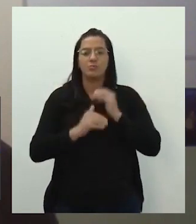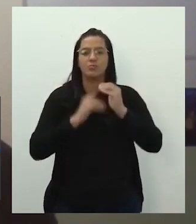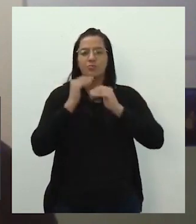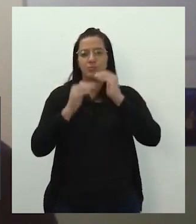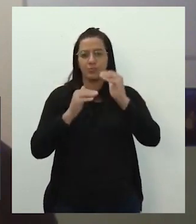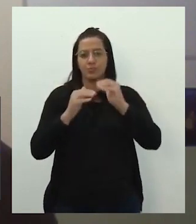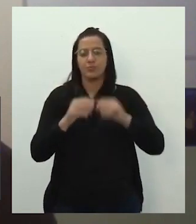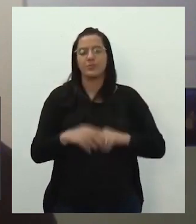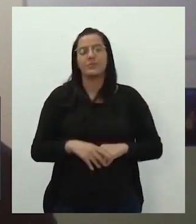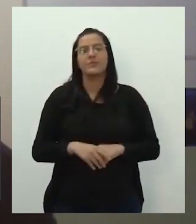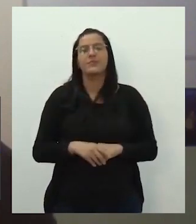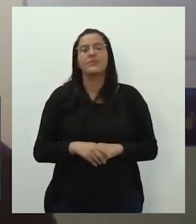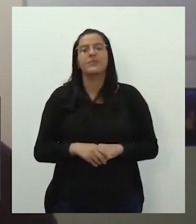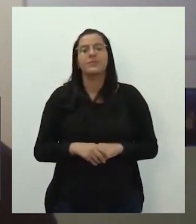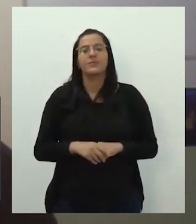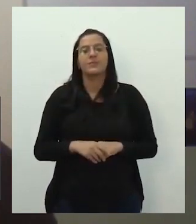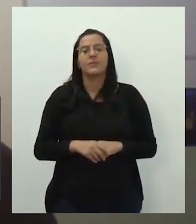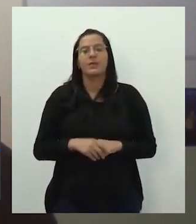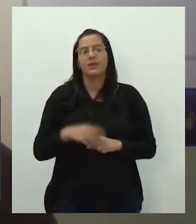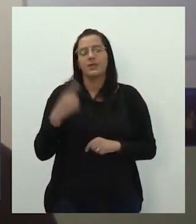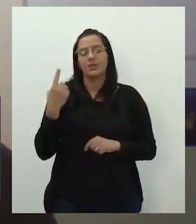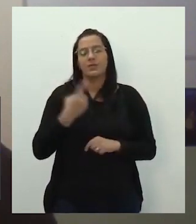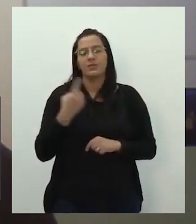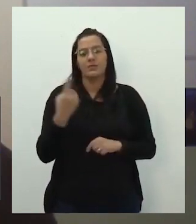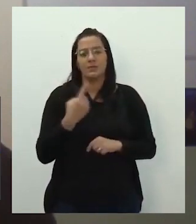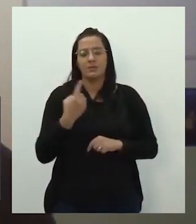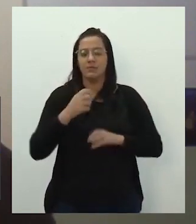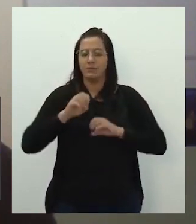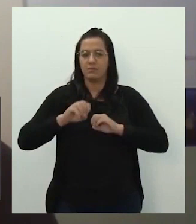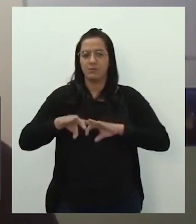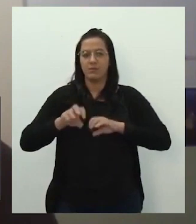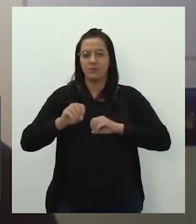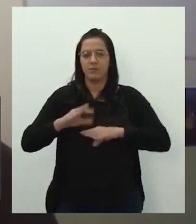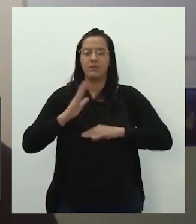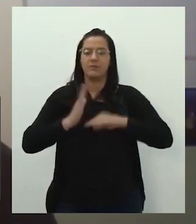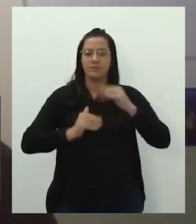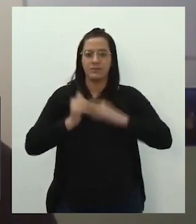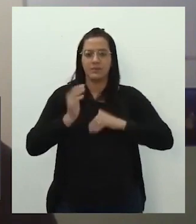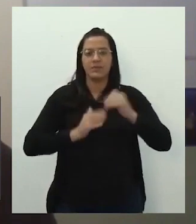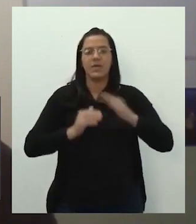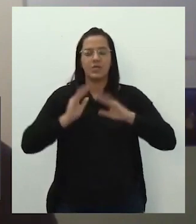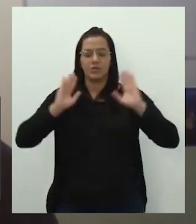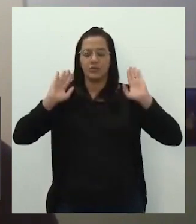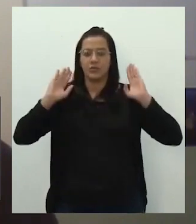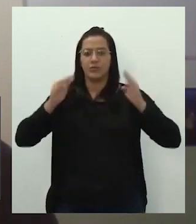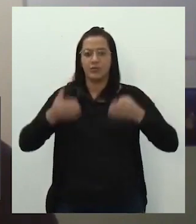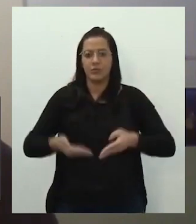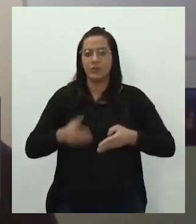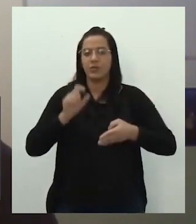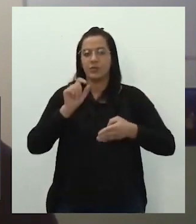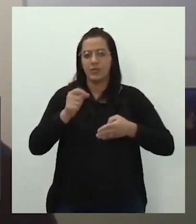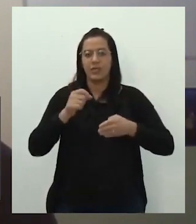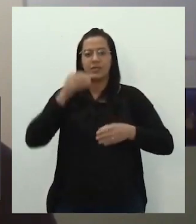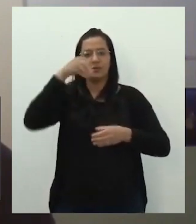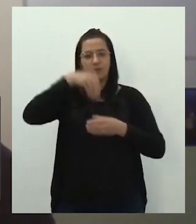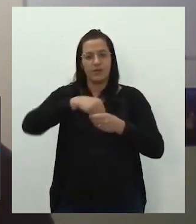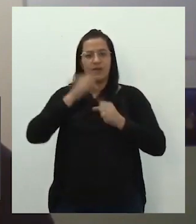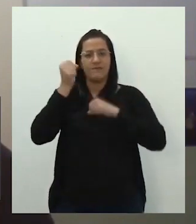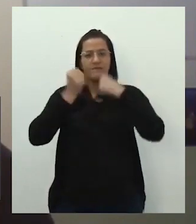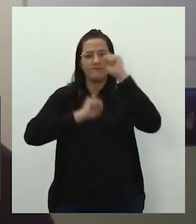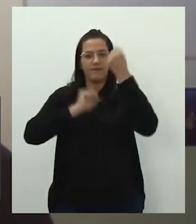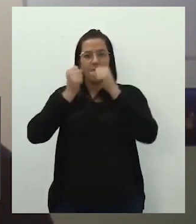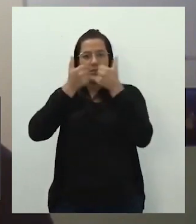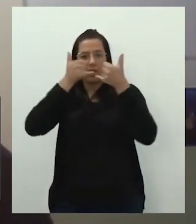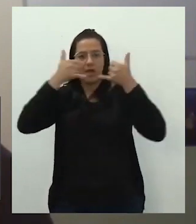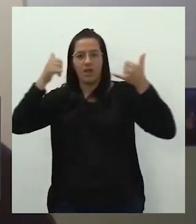na primeira parte da aula, na primeira aula sobre essa habilidade, a gente focou na hidrelétrica. Já estamos um